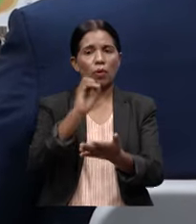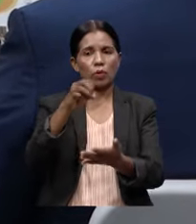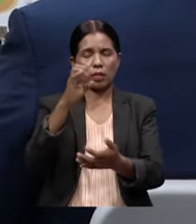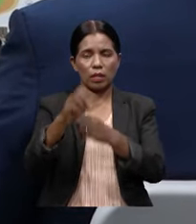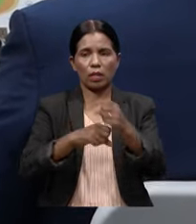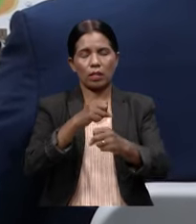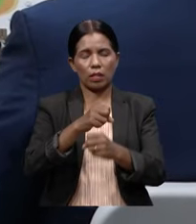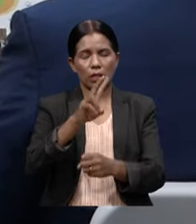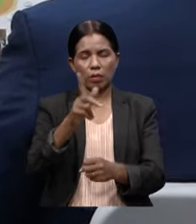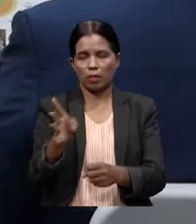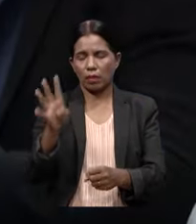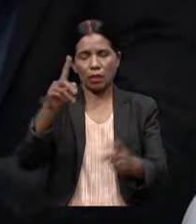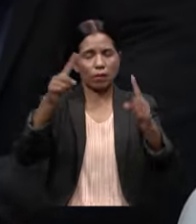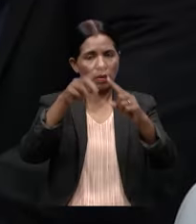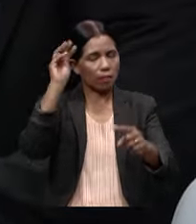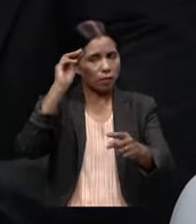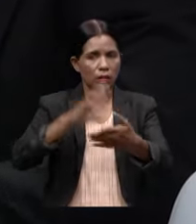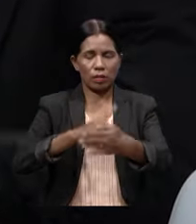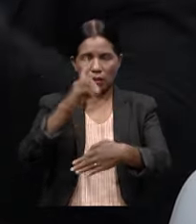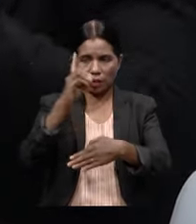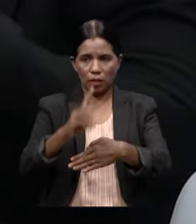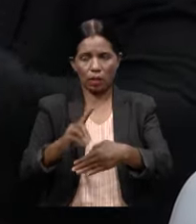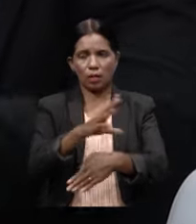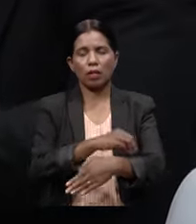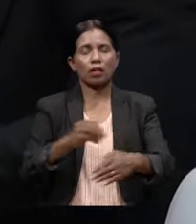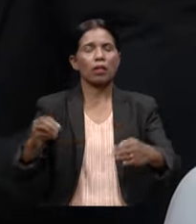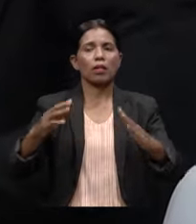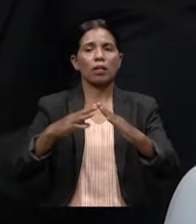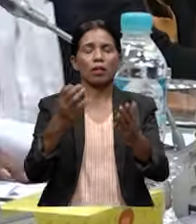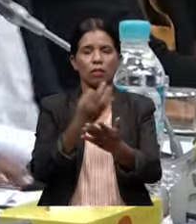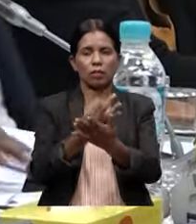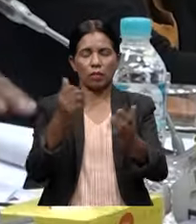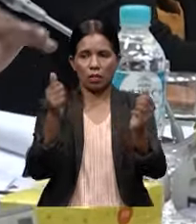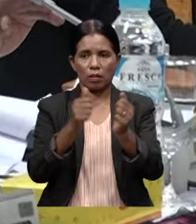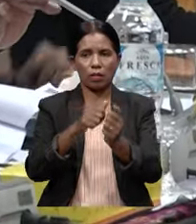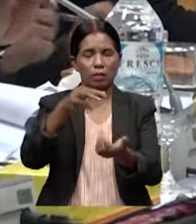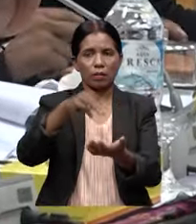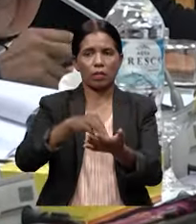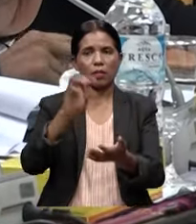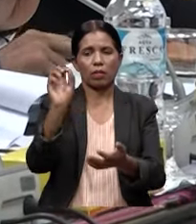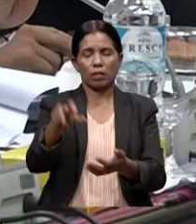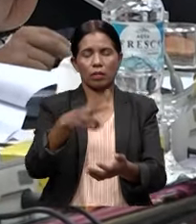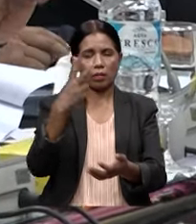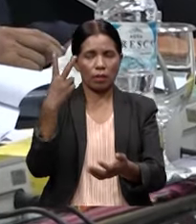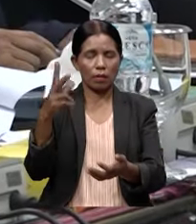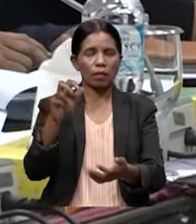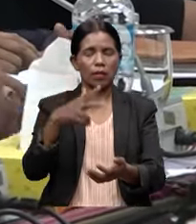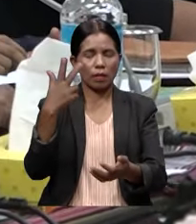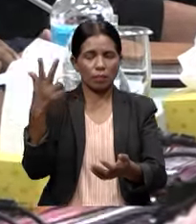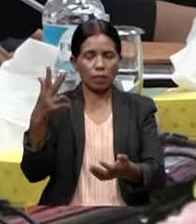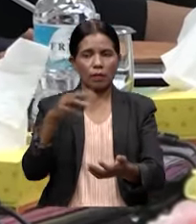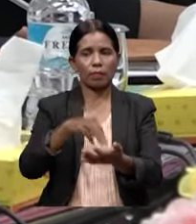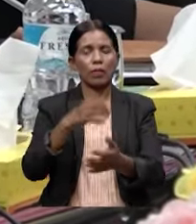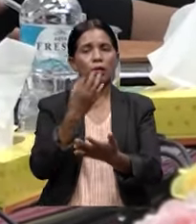Rua Rensenhat para o Ministério do Desenvolvimento Rural na Habitação Comunitária ao montante 1 milhão Sanulo Rensentolo Lio. Enquanto orçamento